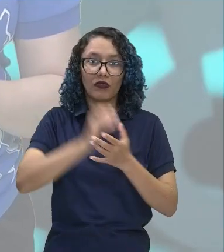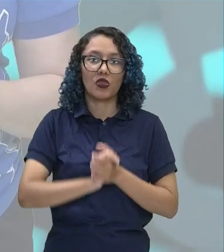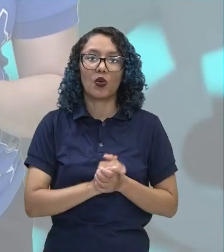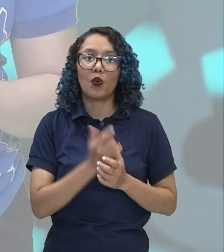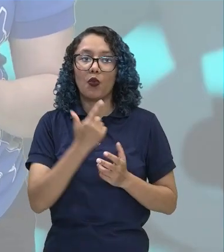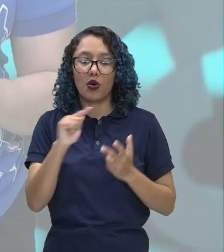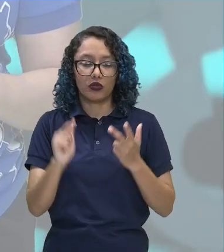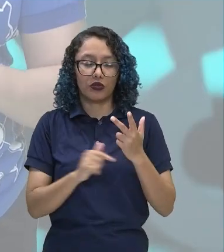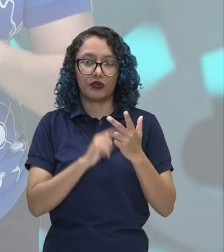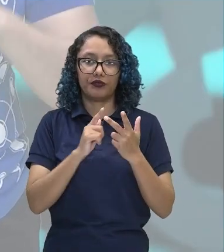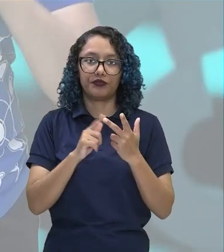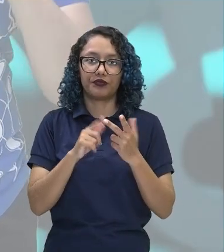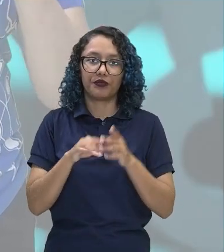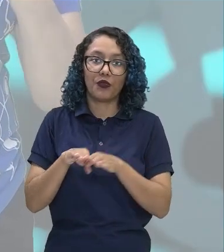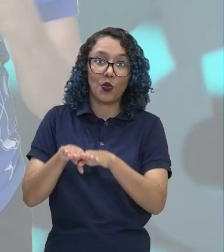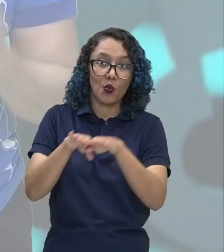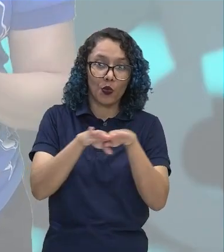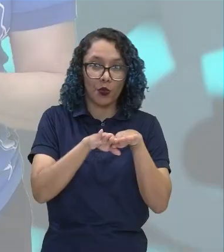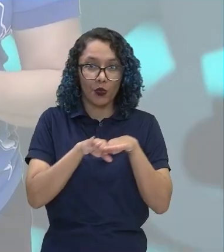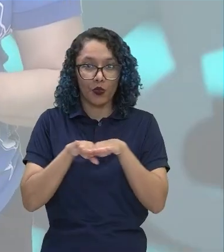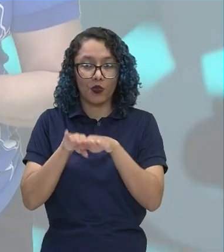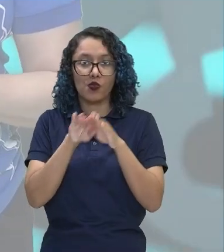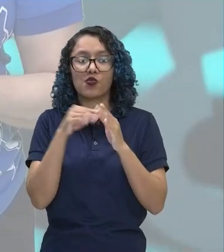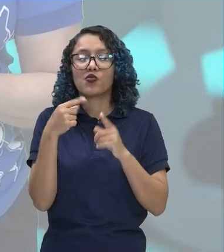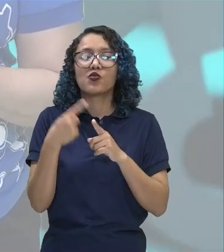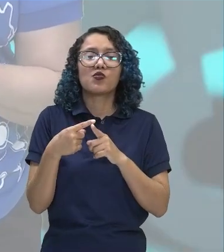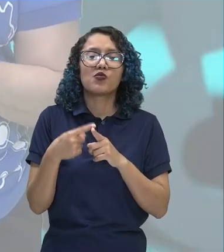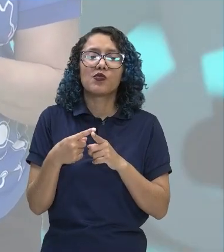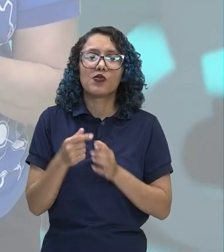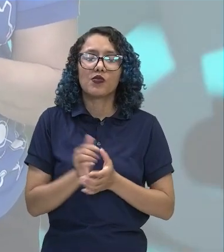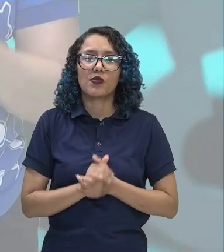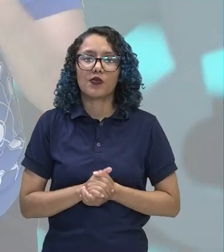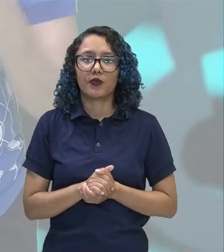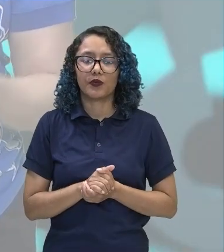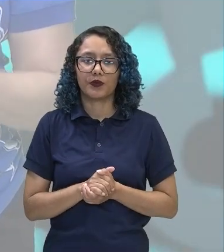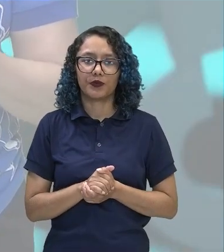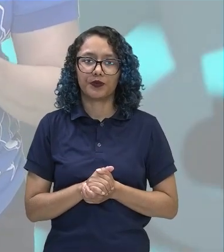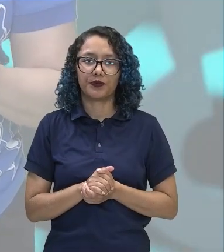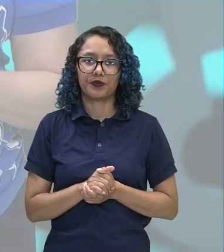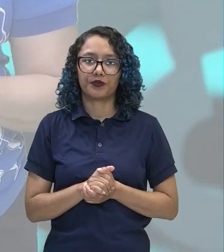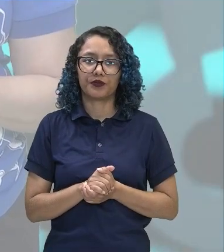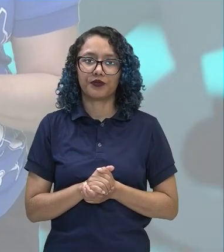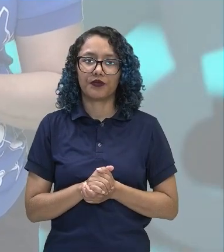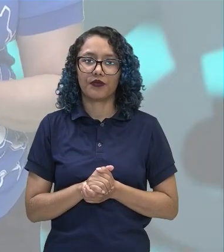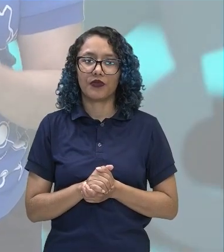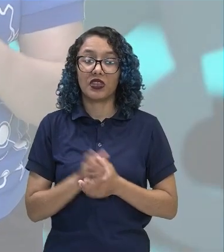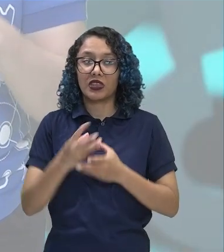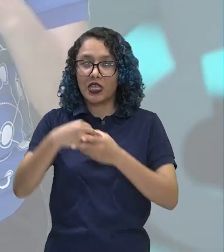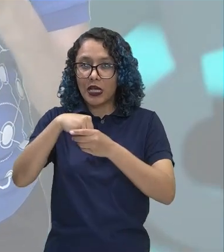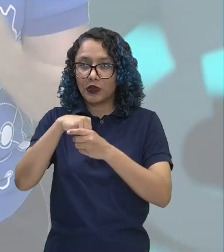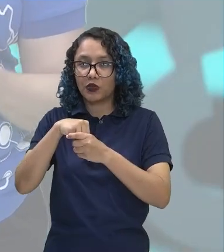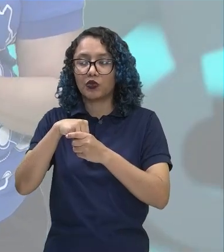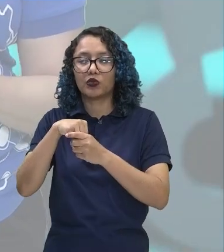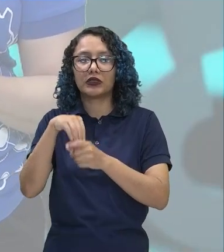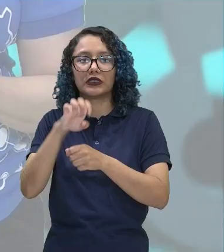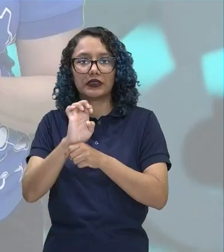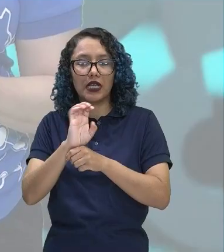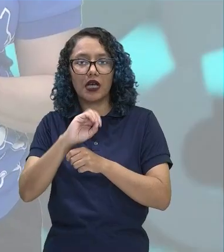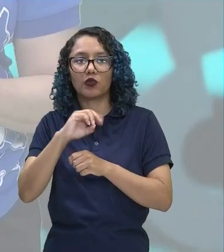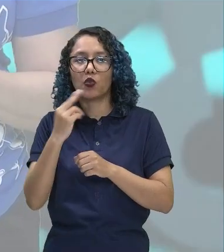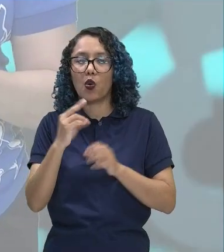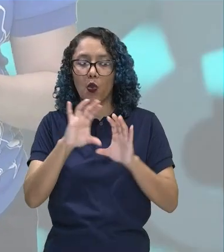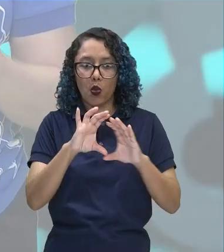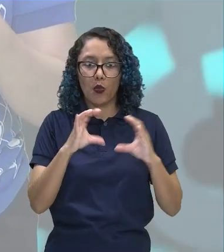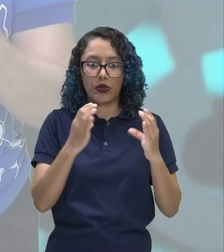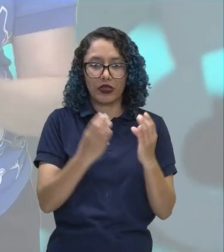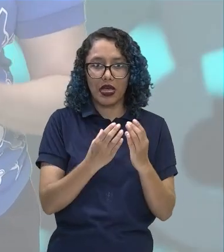Uniformidade. Por quê? Dentro de um estado, de uma comunidade, eu tenho várias escolas,